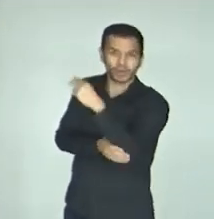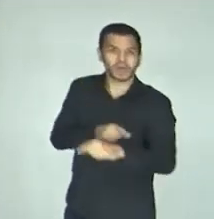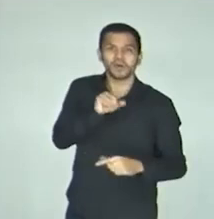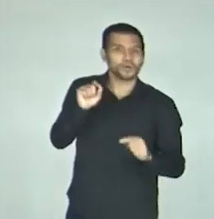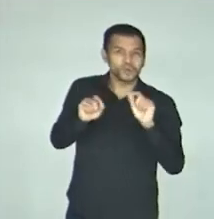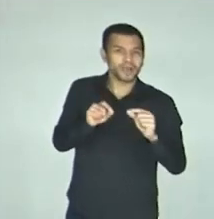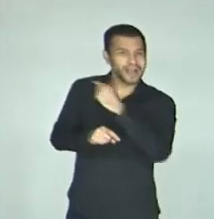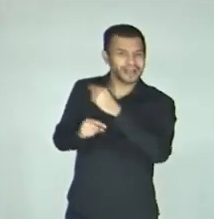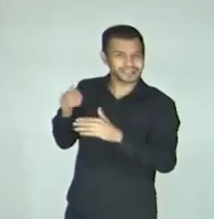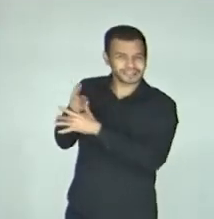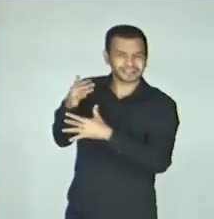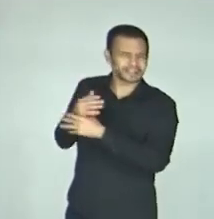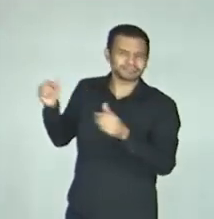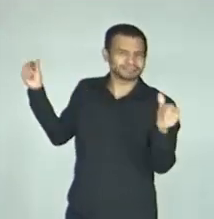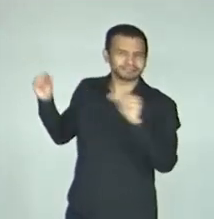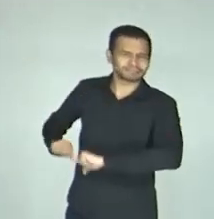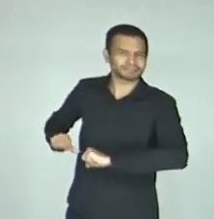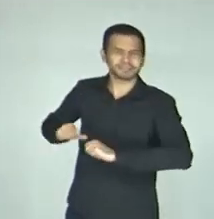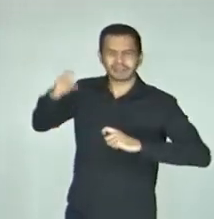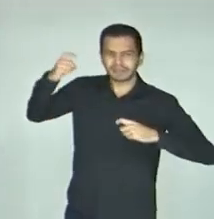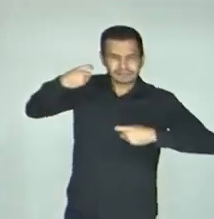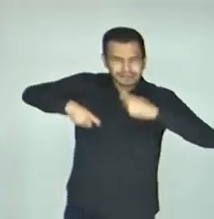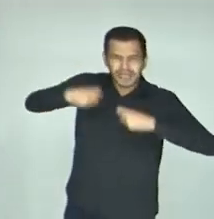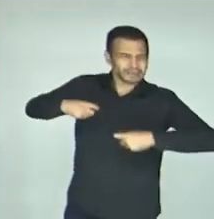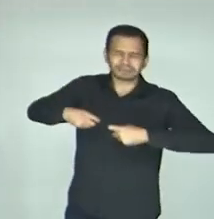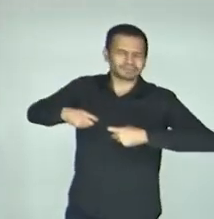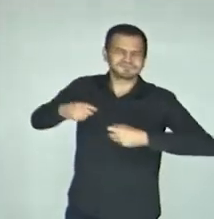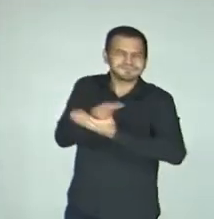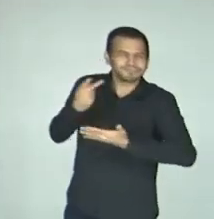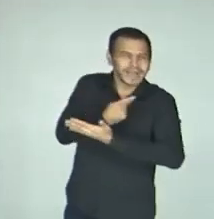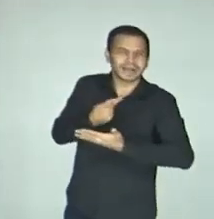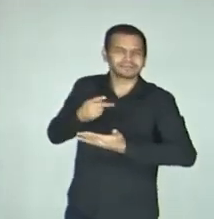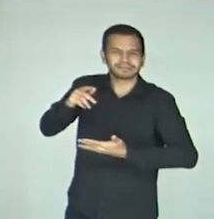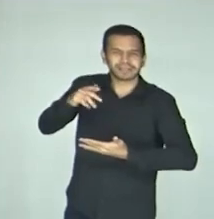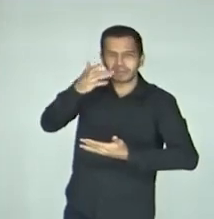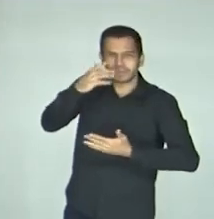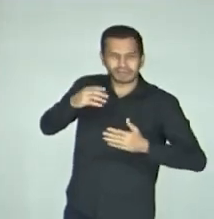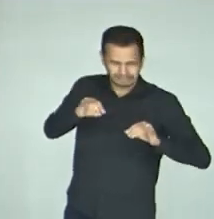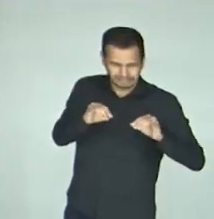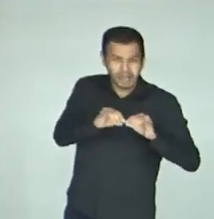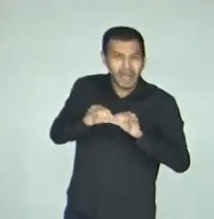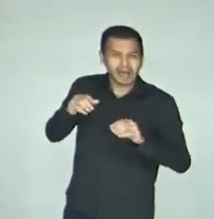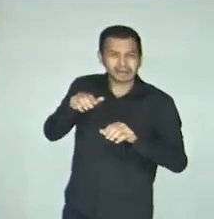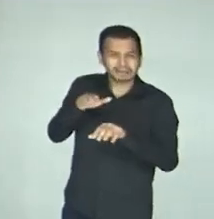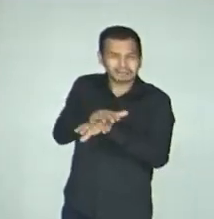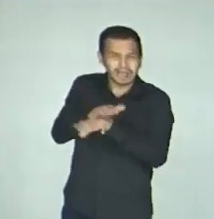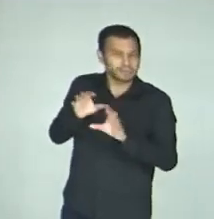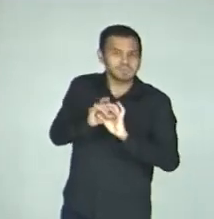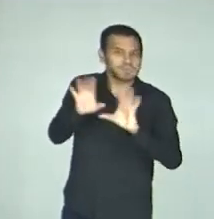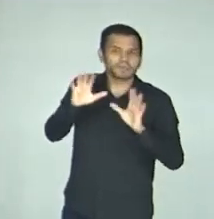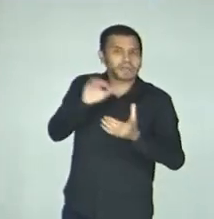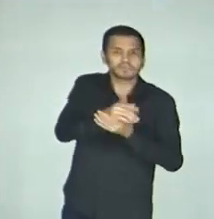uma cidade aonde a Sexualidade distorcida uma cidade onde se faz sexo fora do casamento com a maior naturalidade